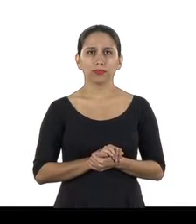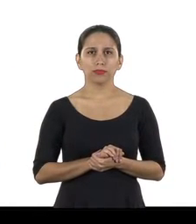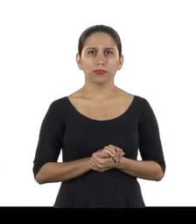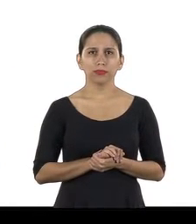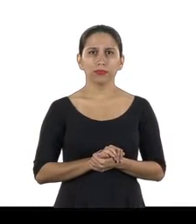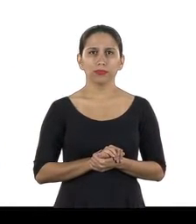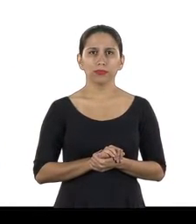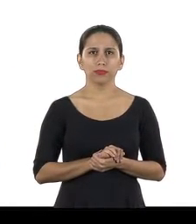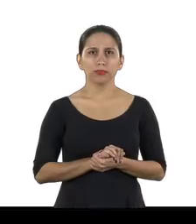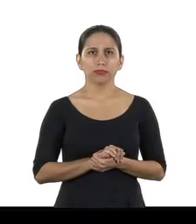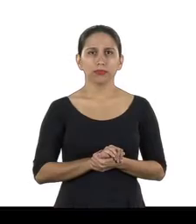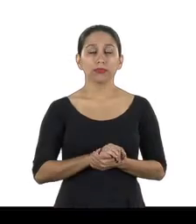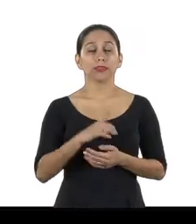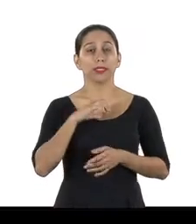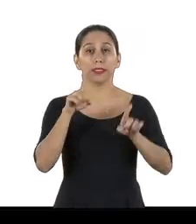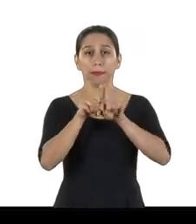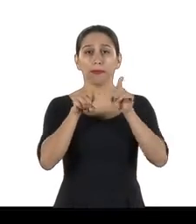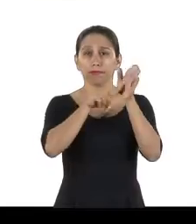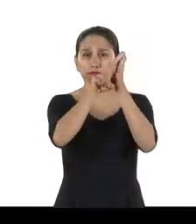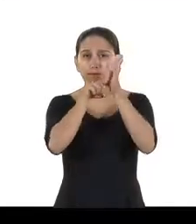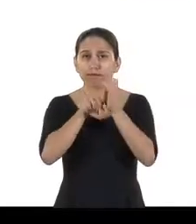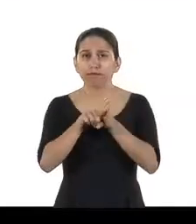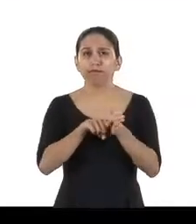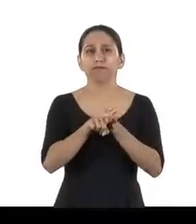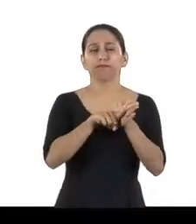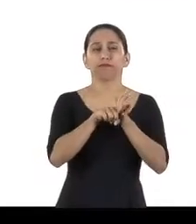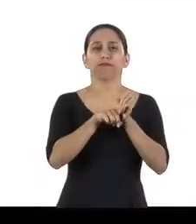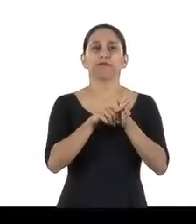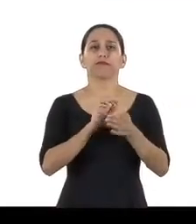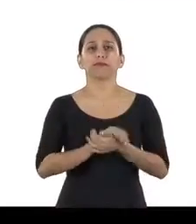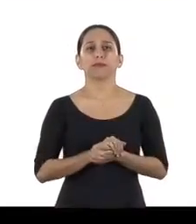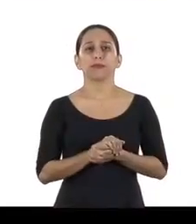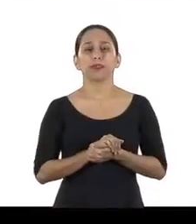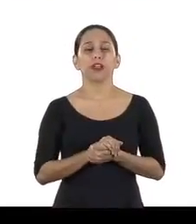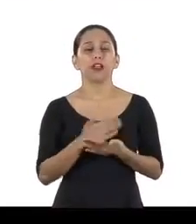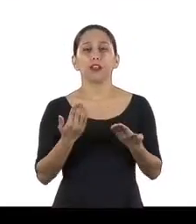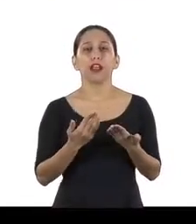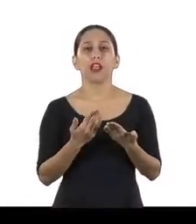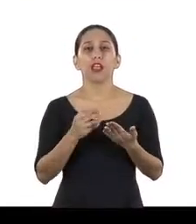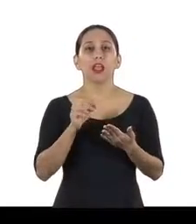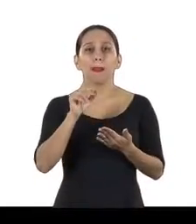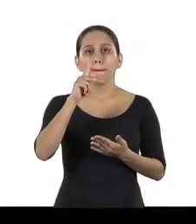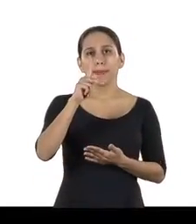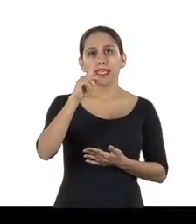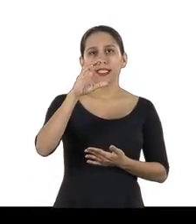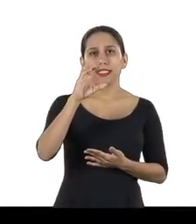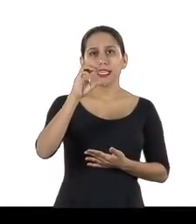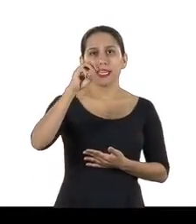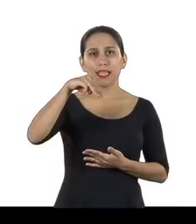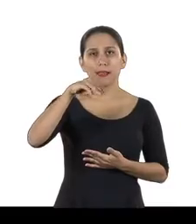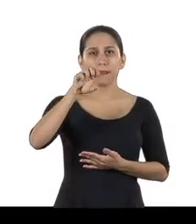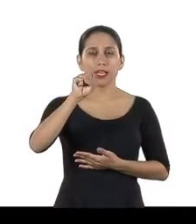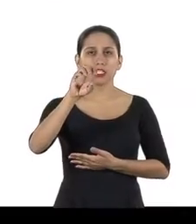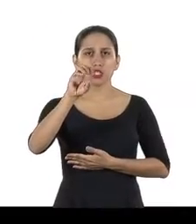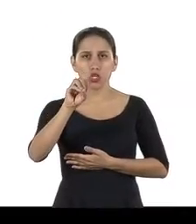Os exames necessários e a frequência de realização são definidos pelo PCMSO.